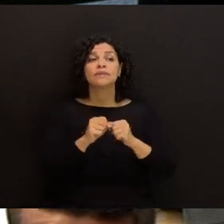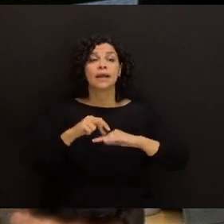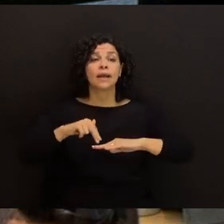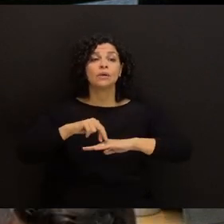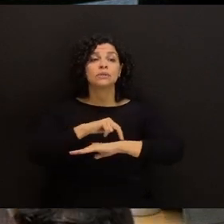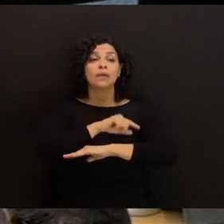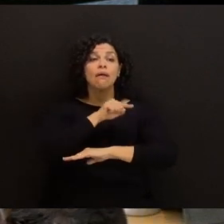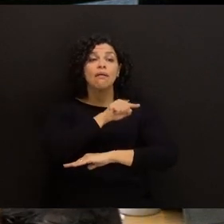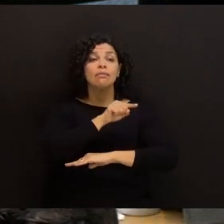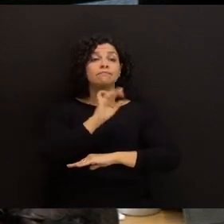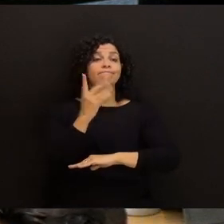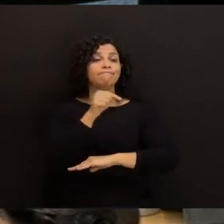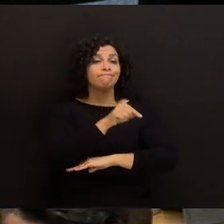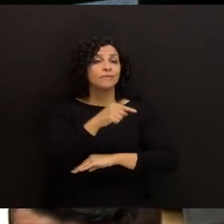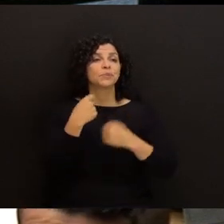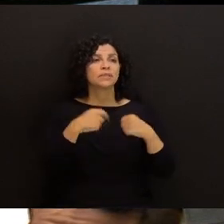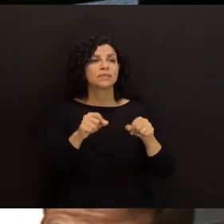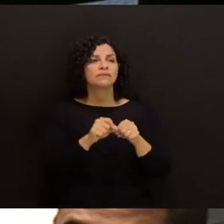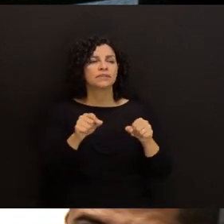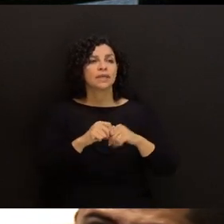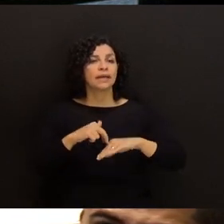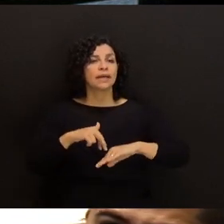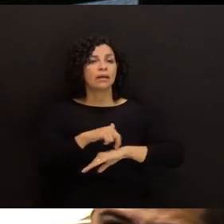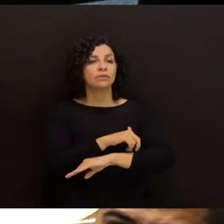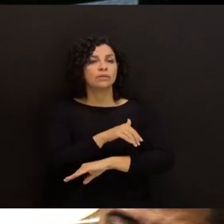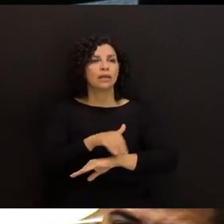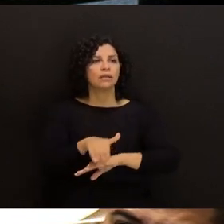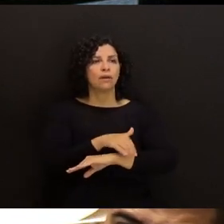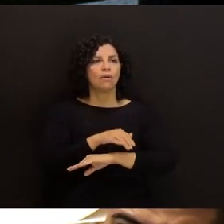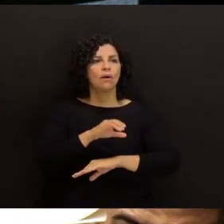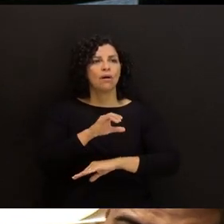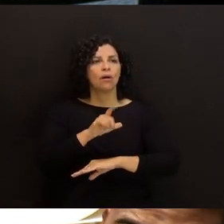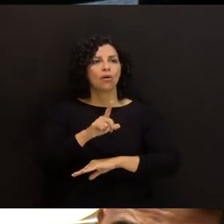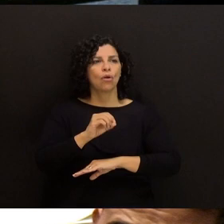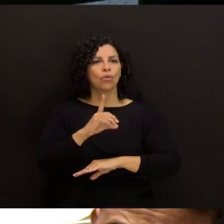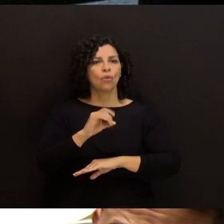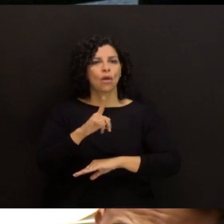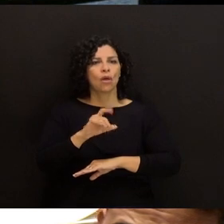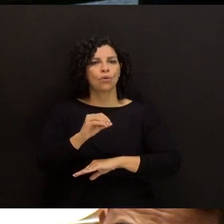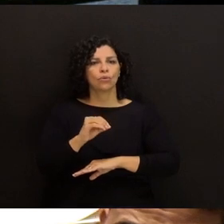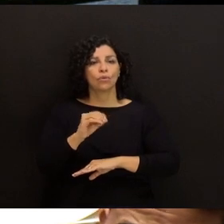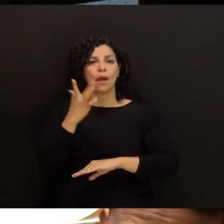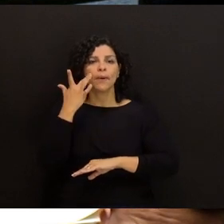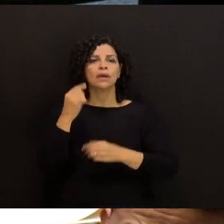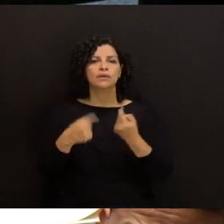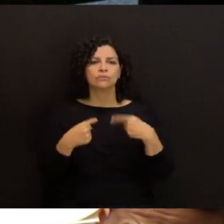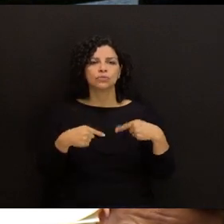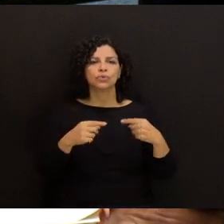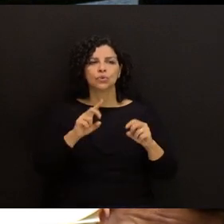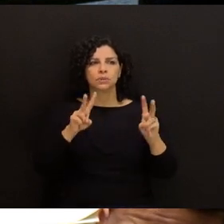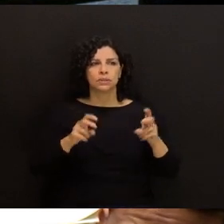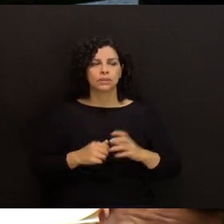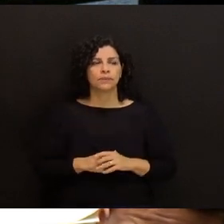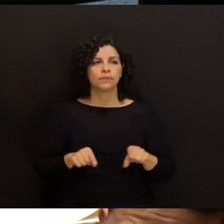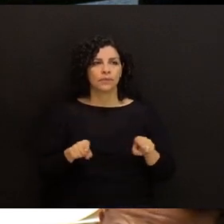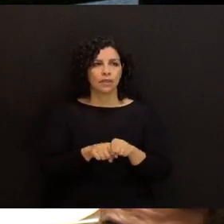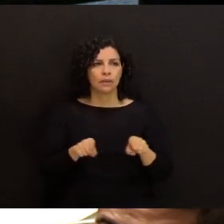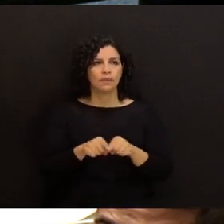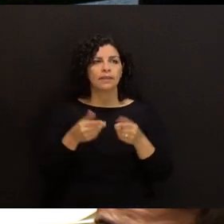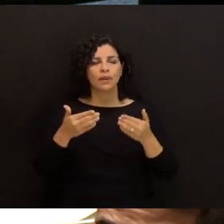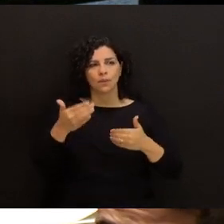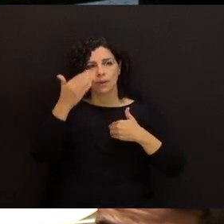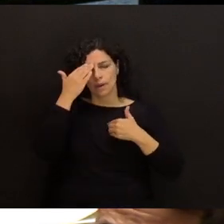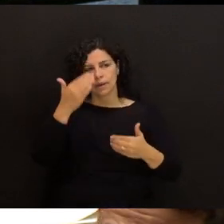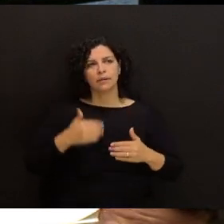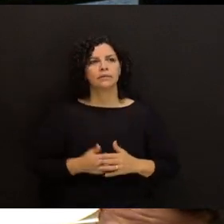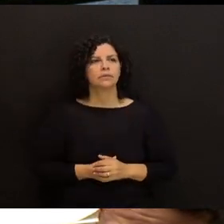calçadas e principalmente a calçada da Rua Clodoaldo nalma que vai ser tratada amanhã também gostaria de